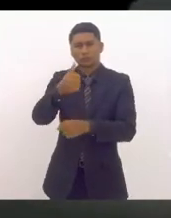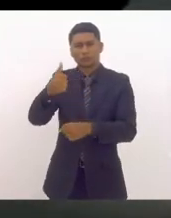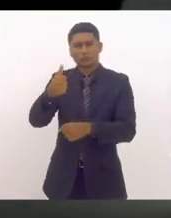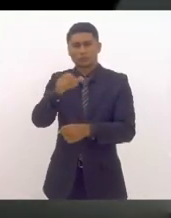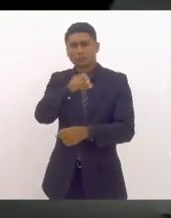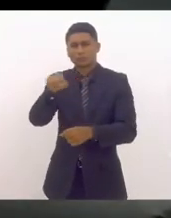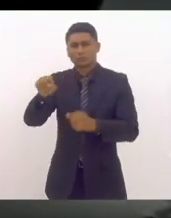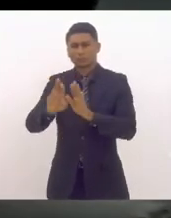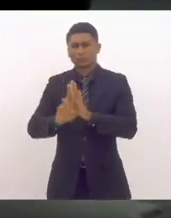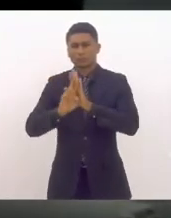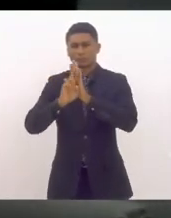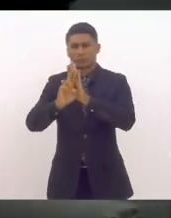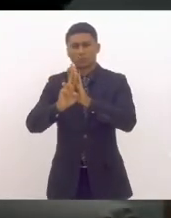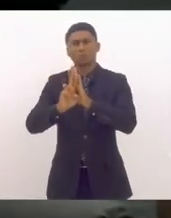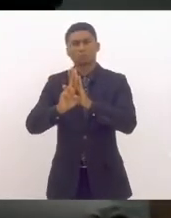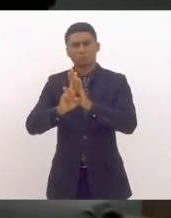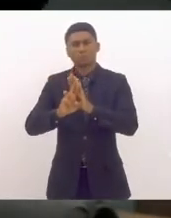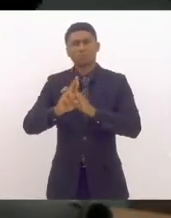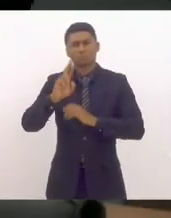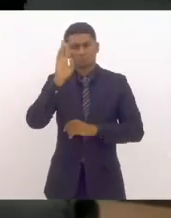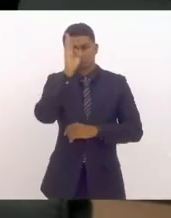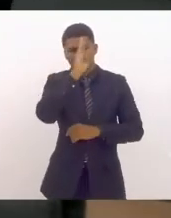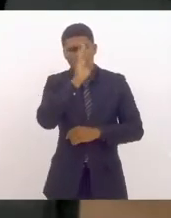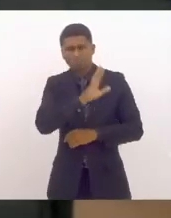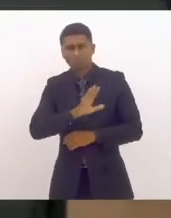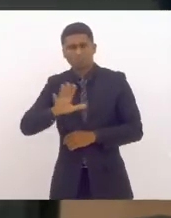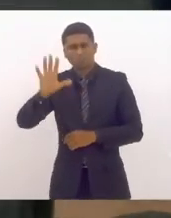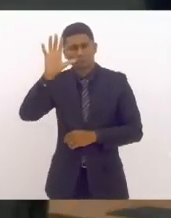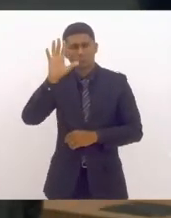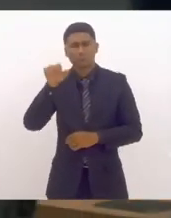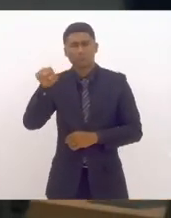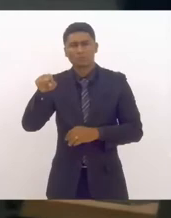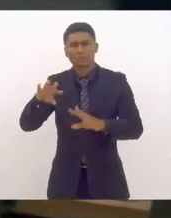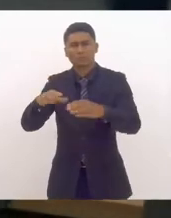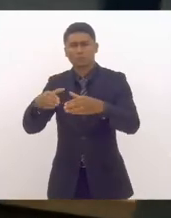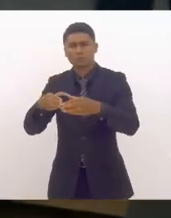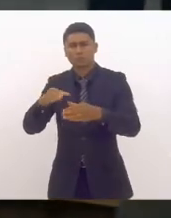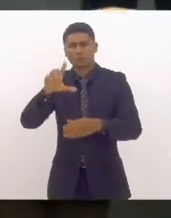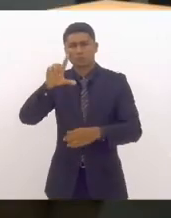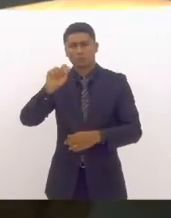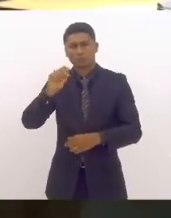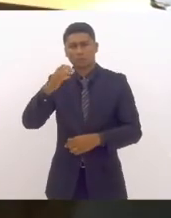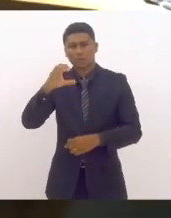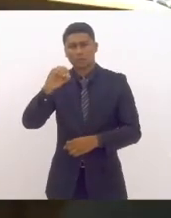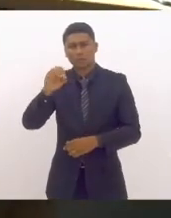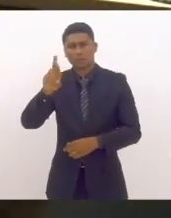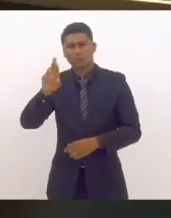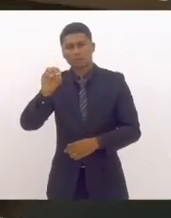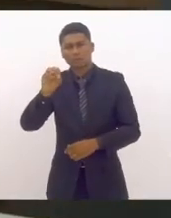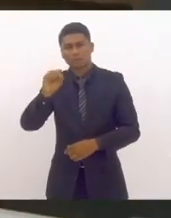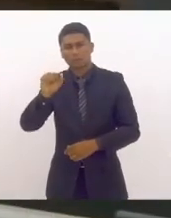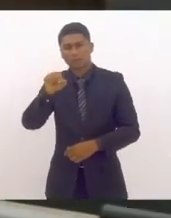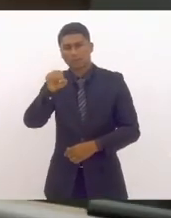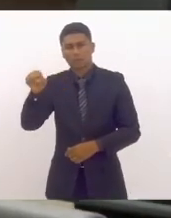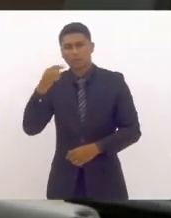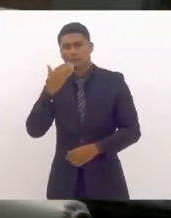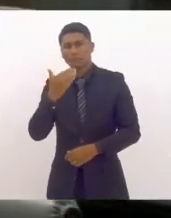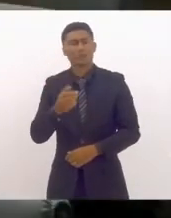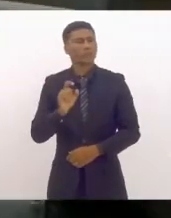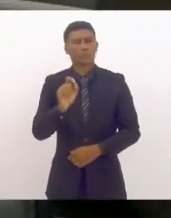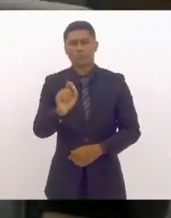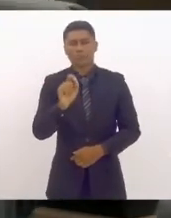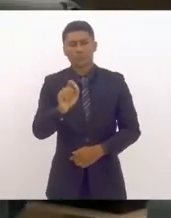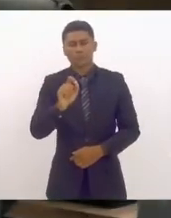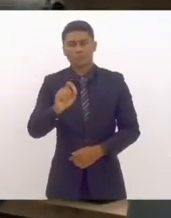Rio de Janeiro, mas o Brasil, a Fundação Laço Rosa, que elas mesmas pediram que fosse da atribuição